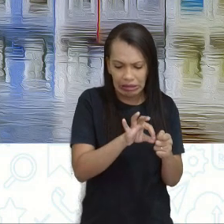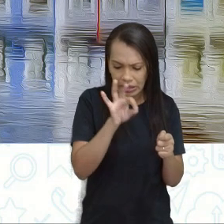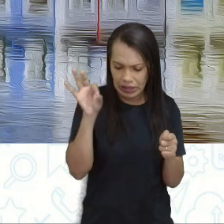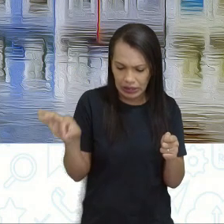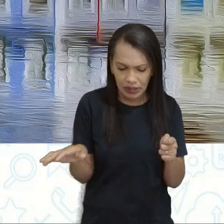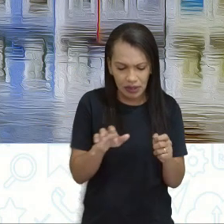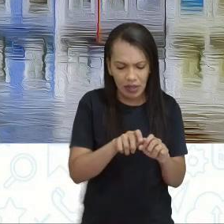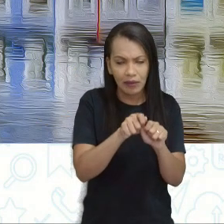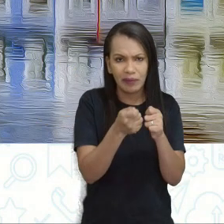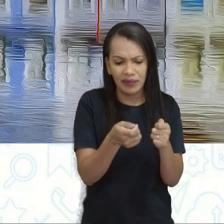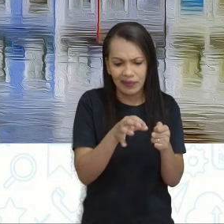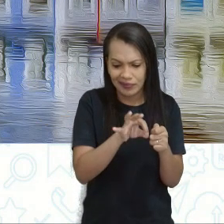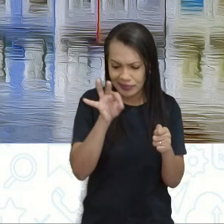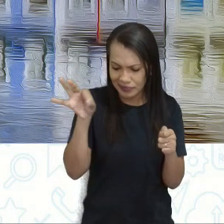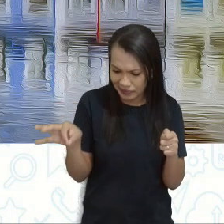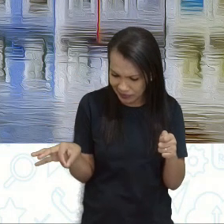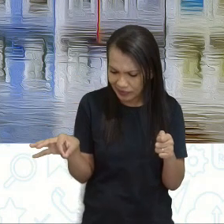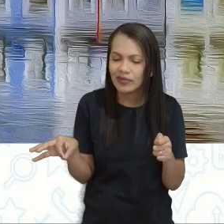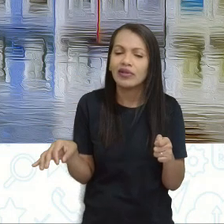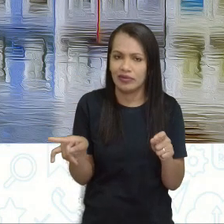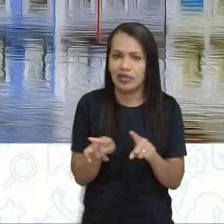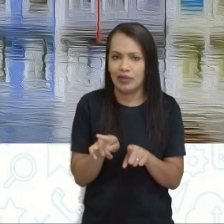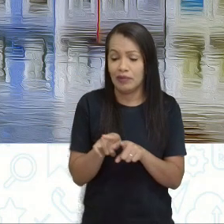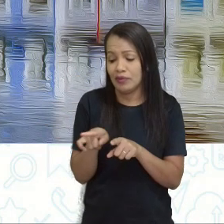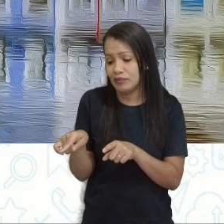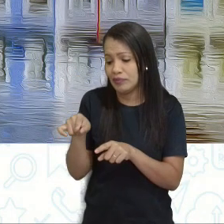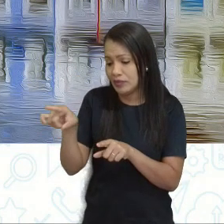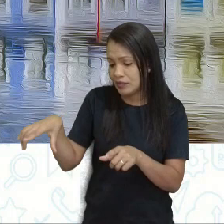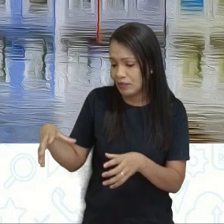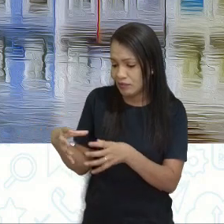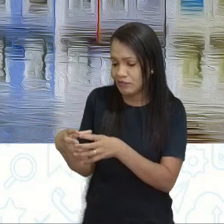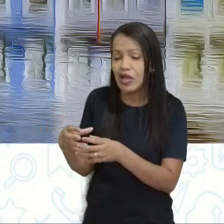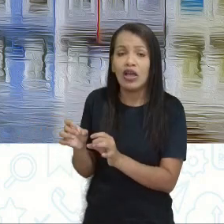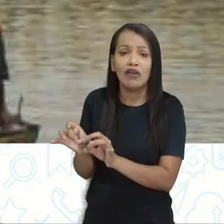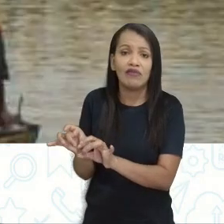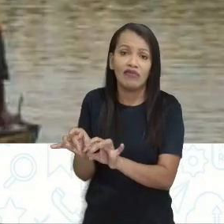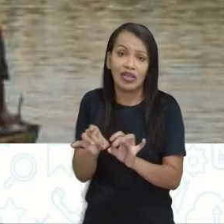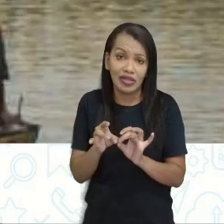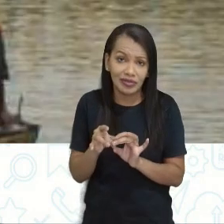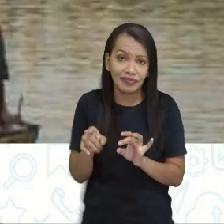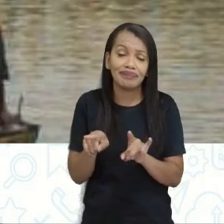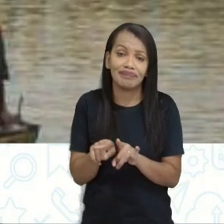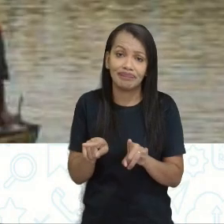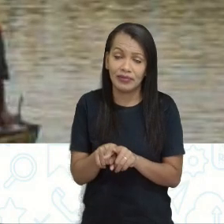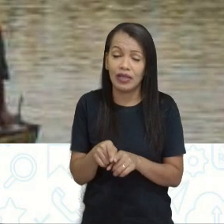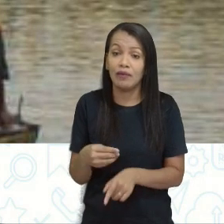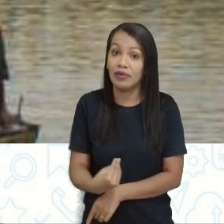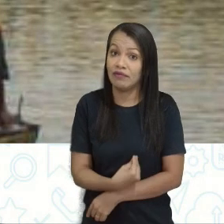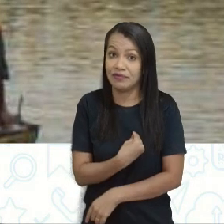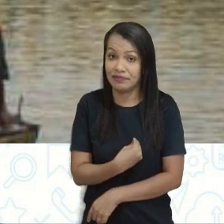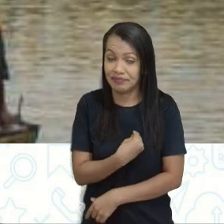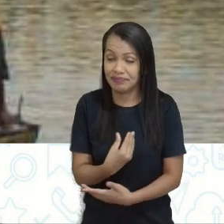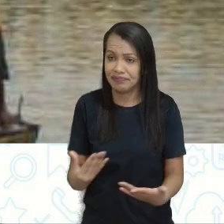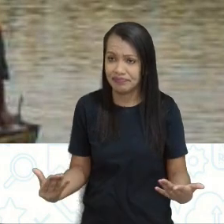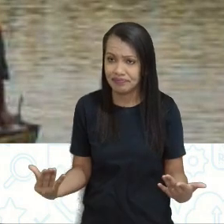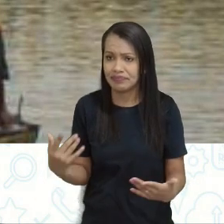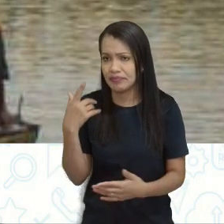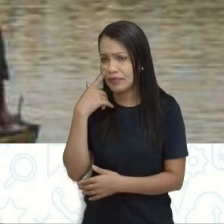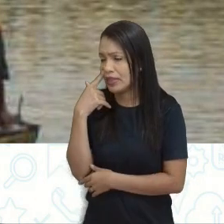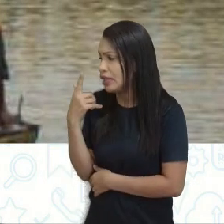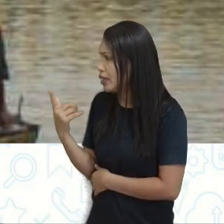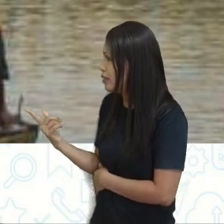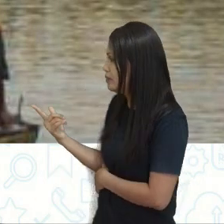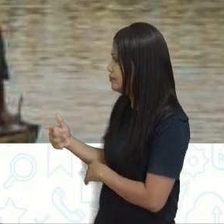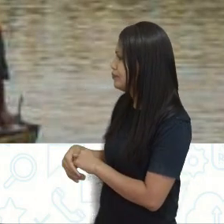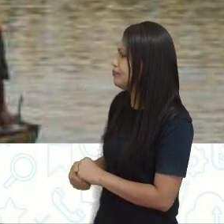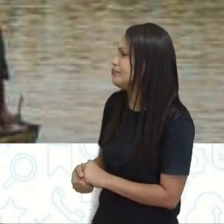a importância, né, a relevância desse rio. Então vamos ver aqui, né? O rio Capibaribe é o símbolo